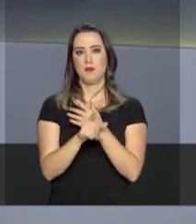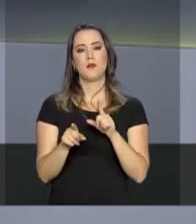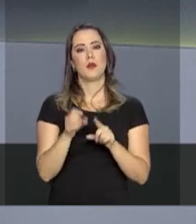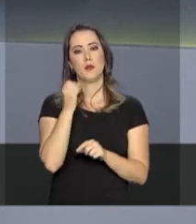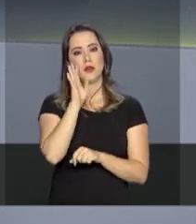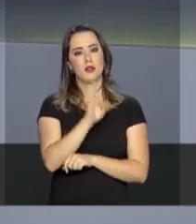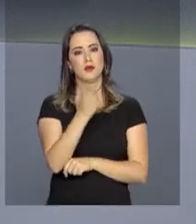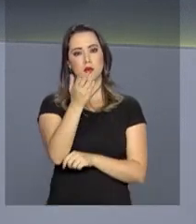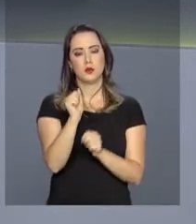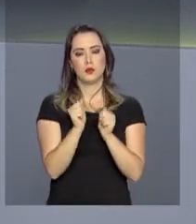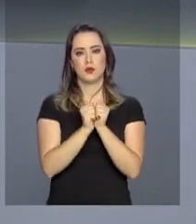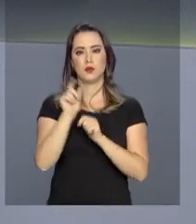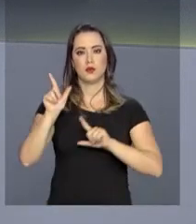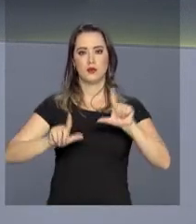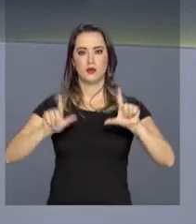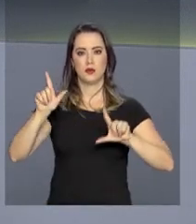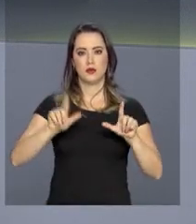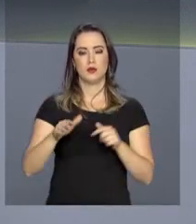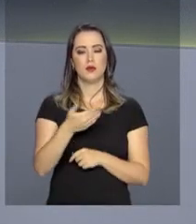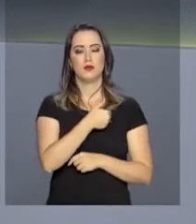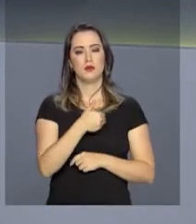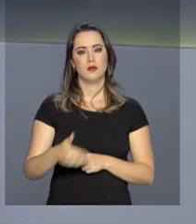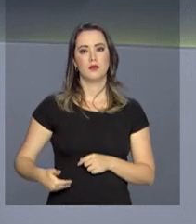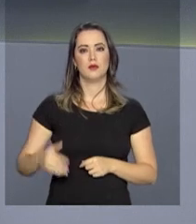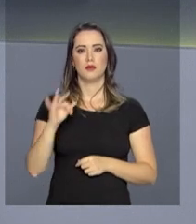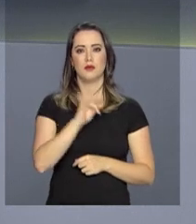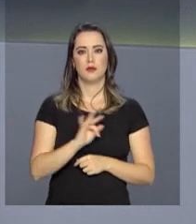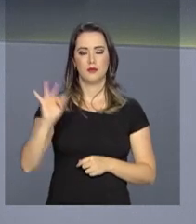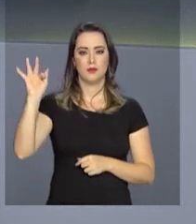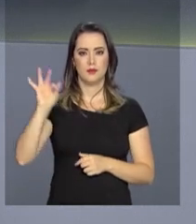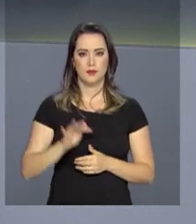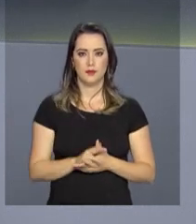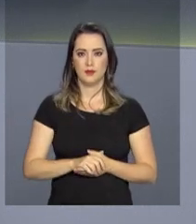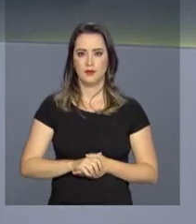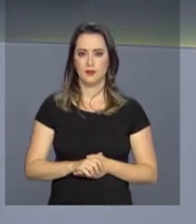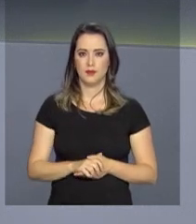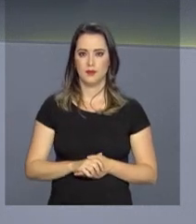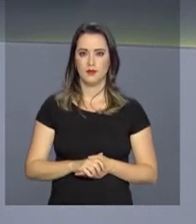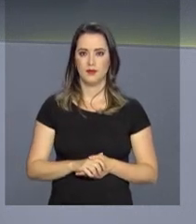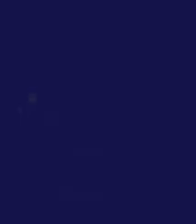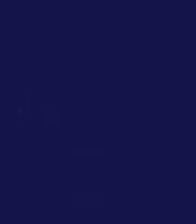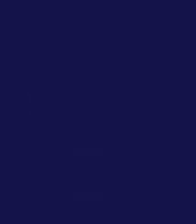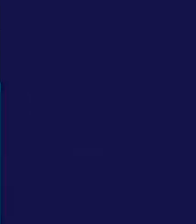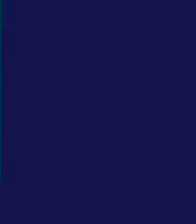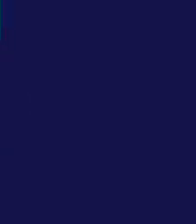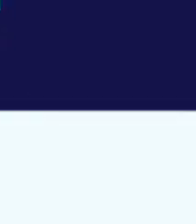boa tarde para você, continue com a gente aqui na NBR, a TV do Governo Federal.